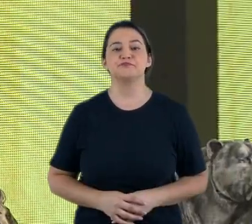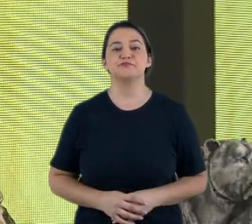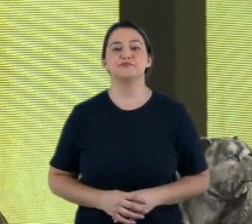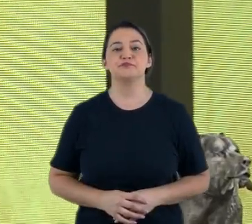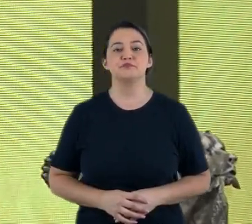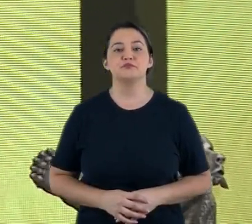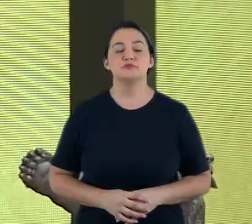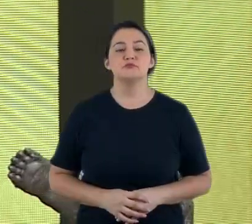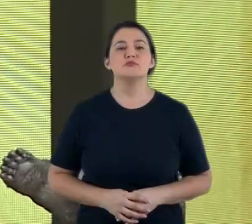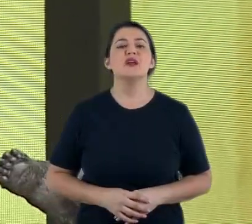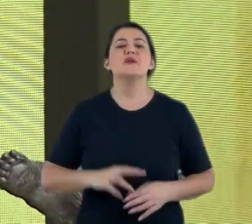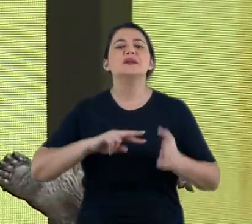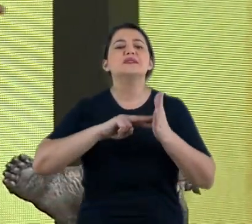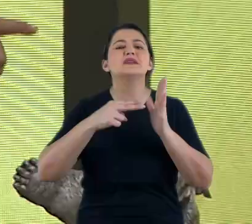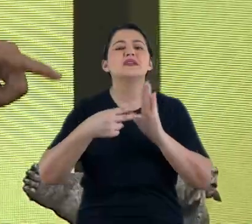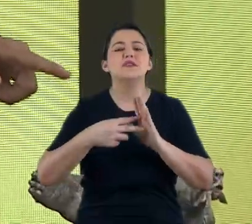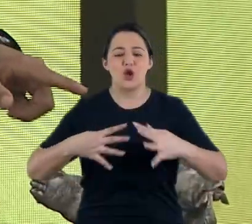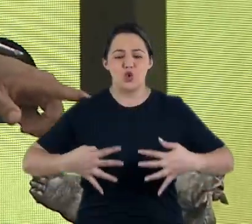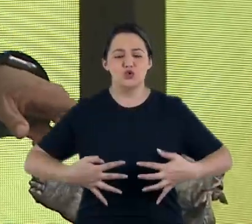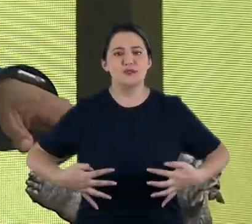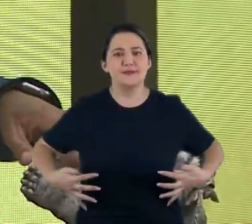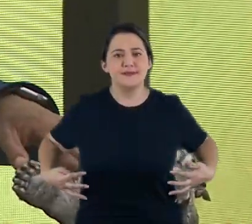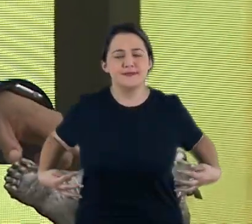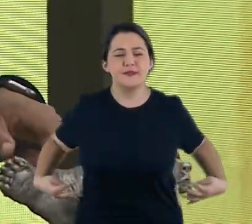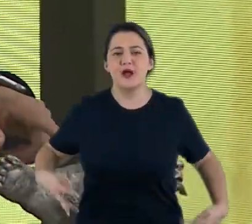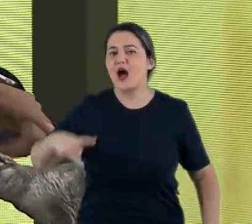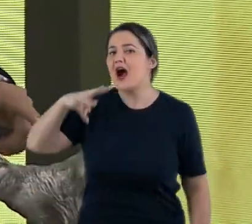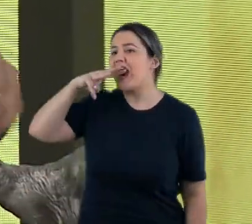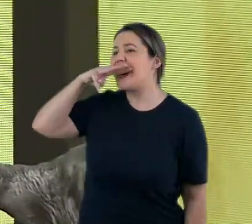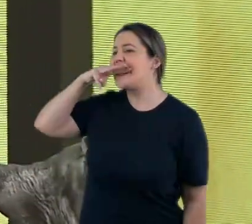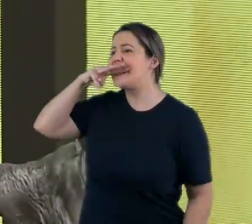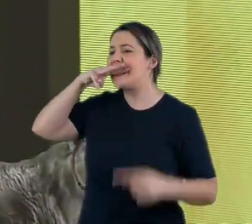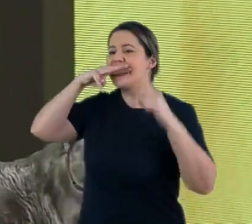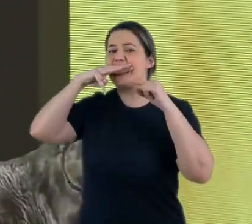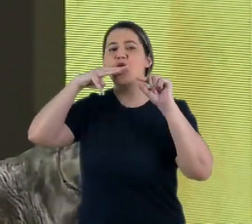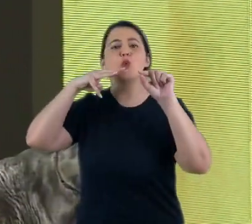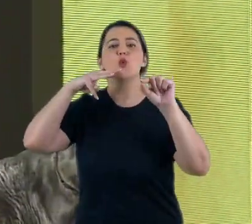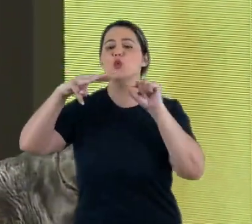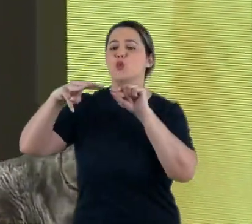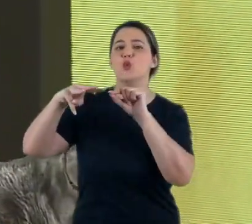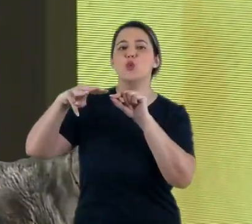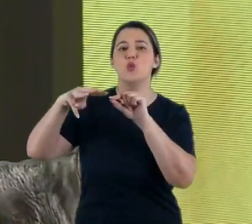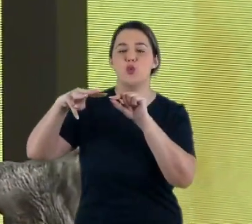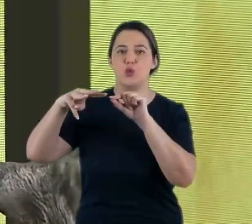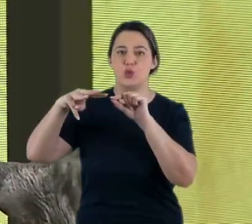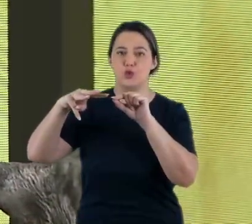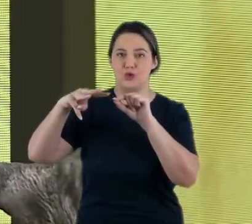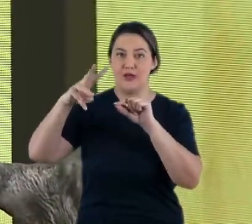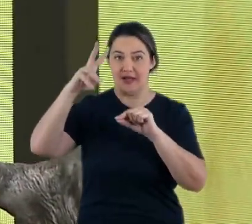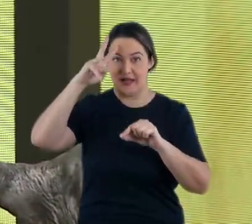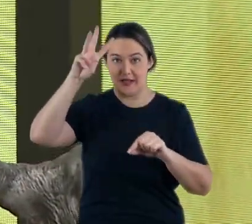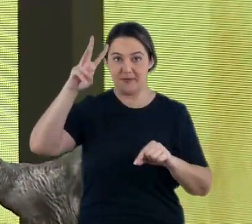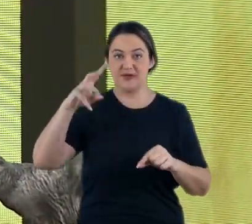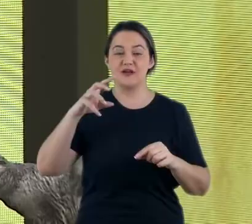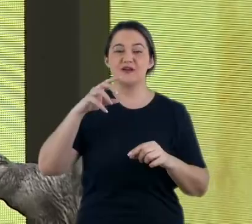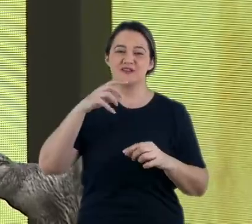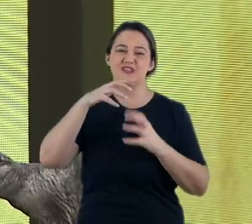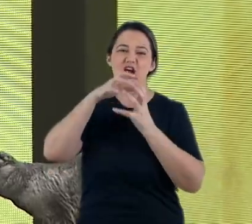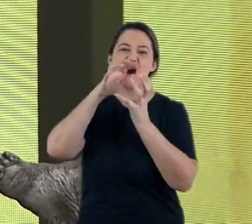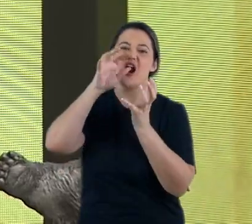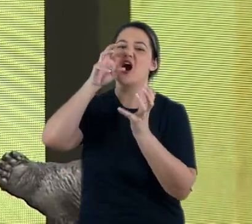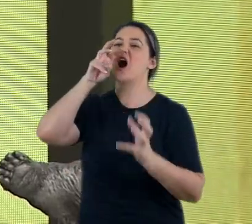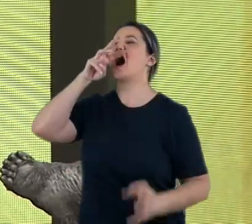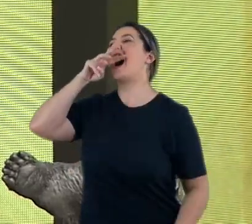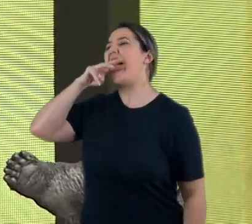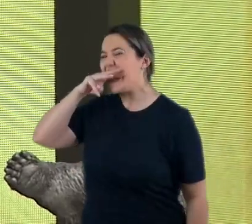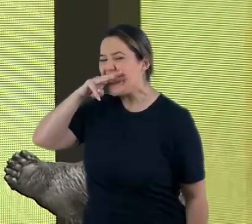às 3 costelas que estão na boca do urso, o que significariam essas 3 costelas? Note que elas estão entre os